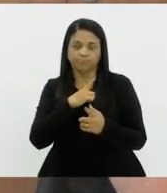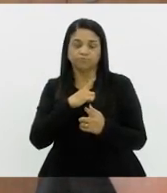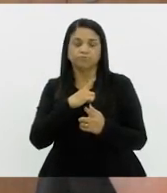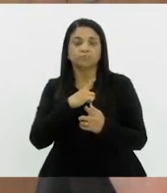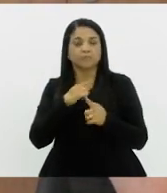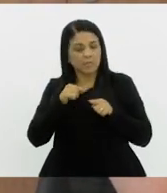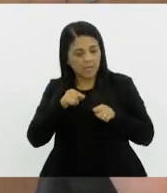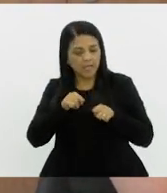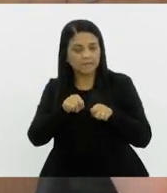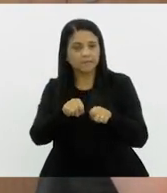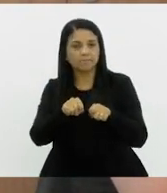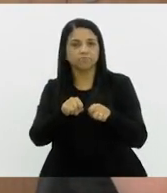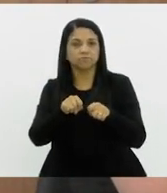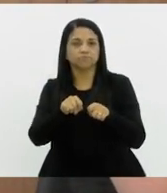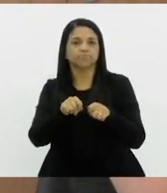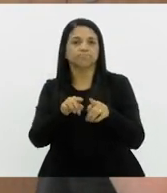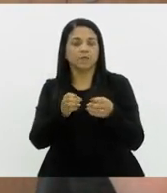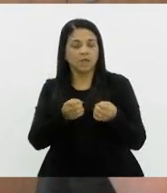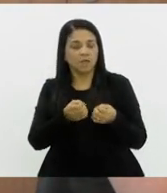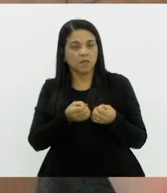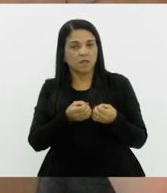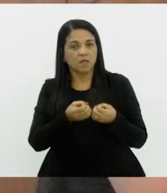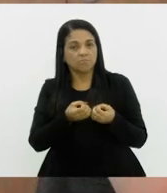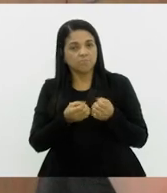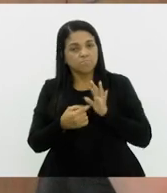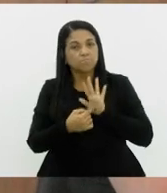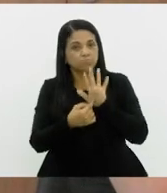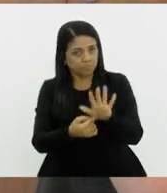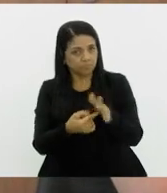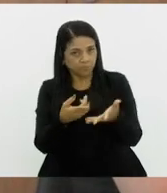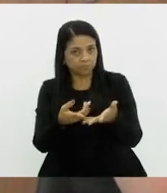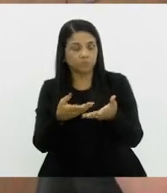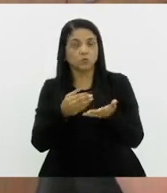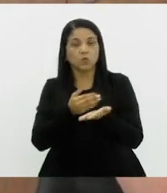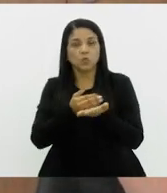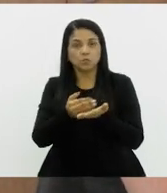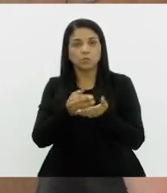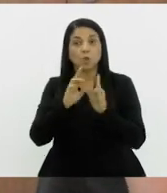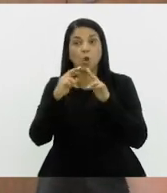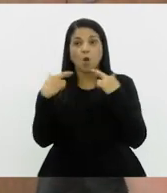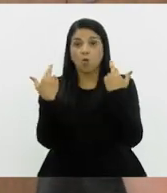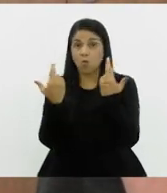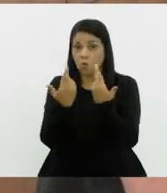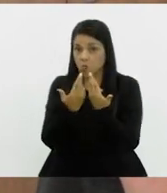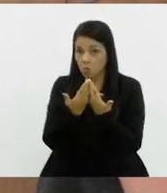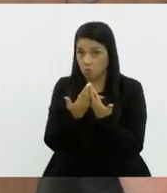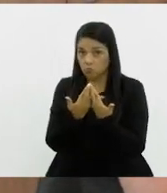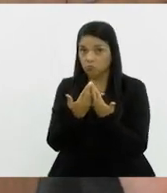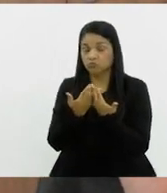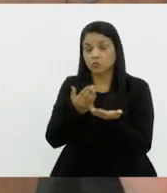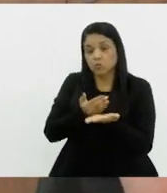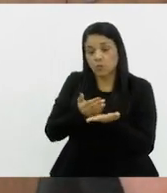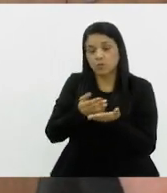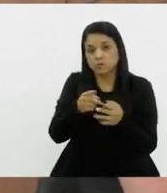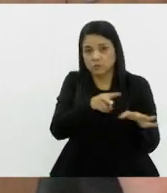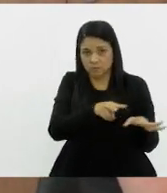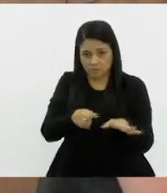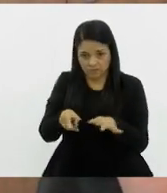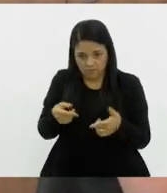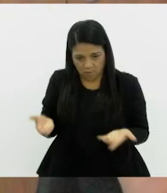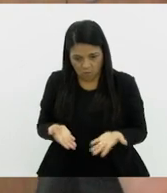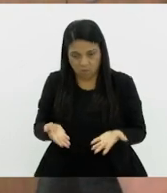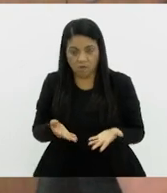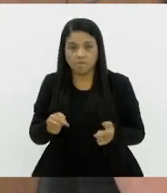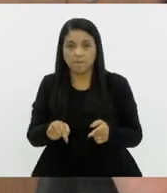dispostos, disponibilizados a apresentar, nós começamos, então, com uma reunião que se deu no início dessa semana, onde